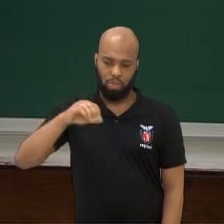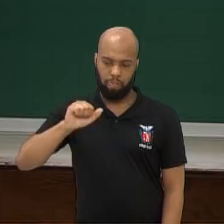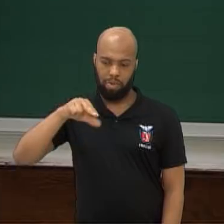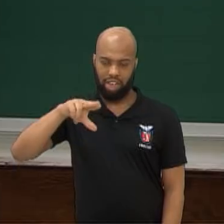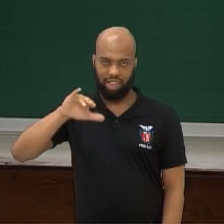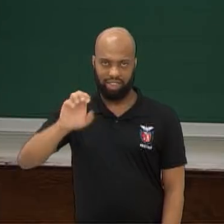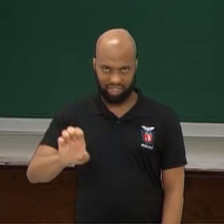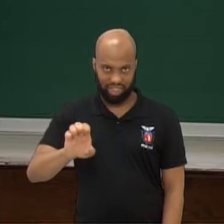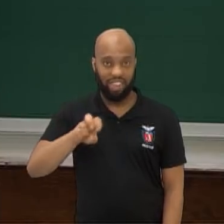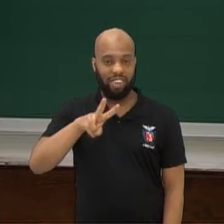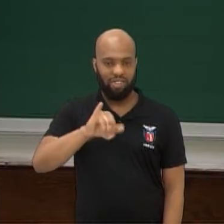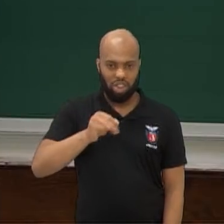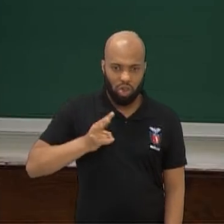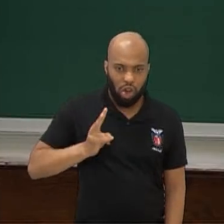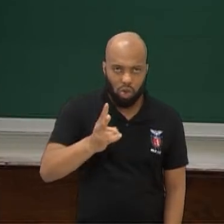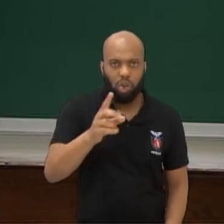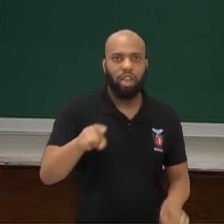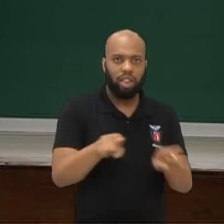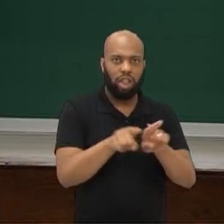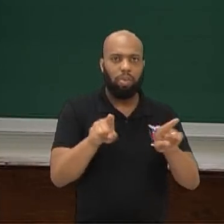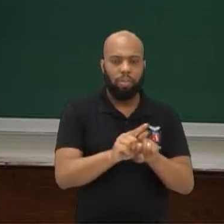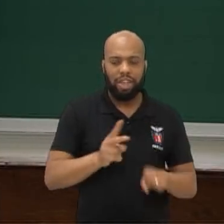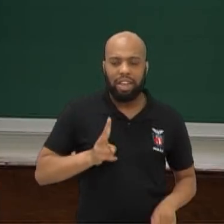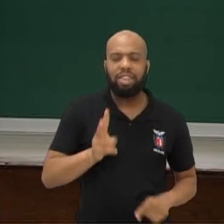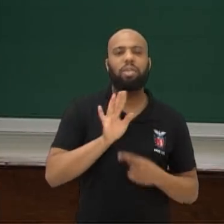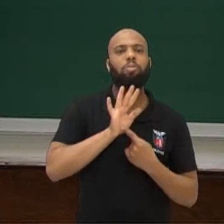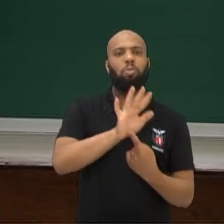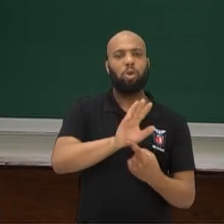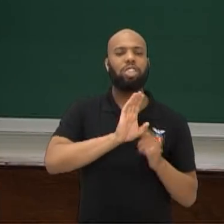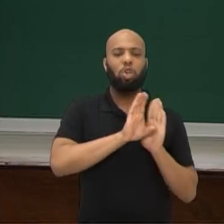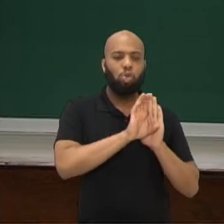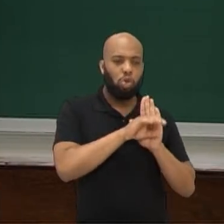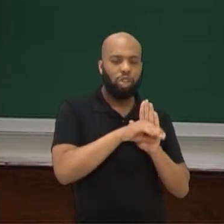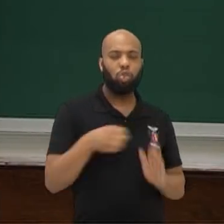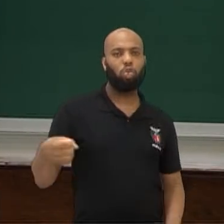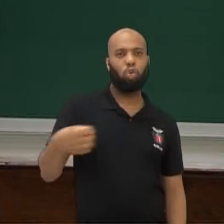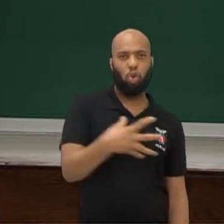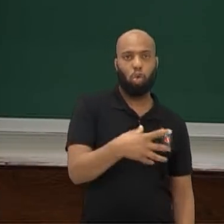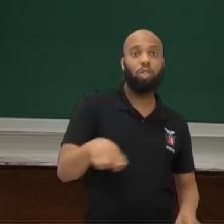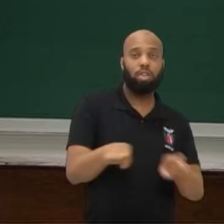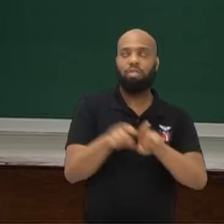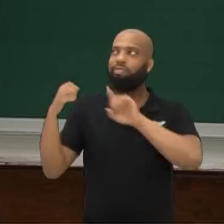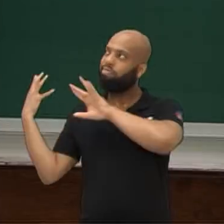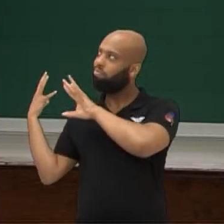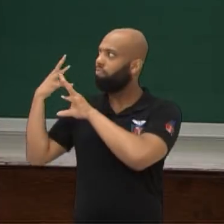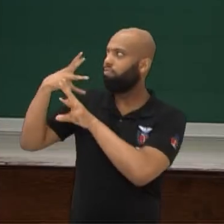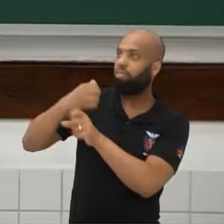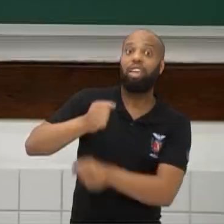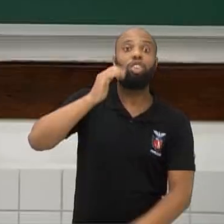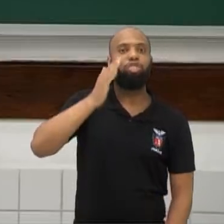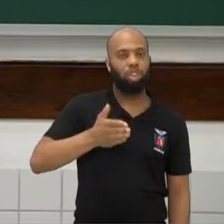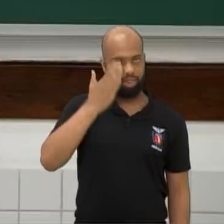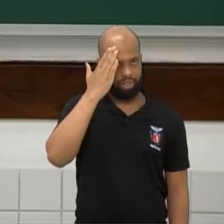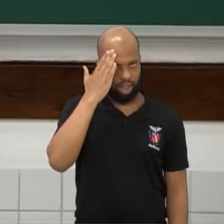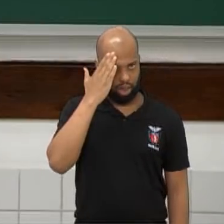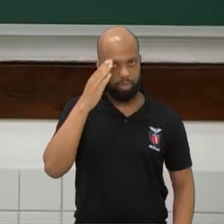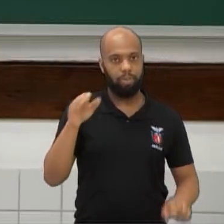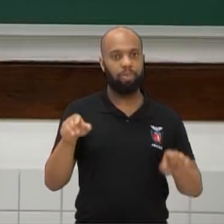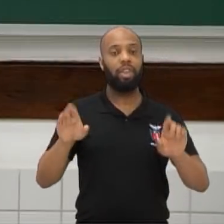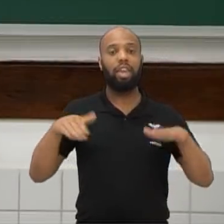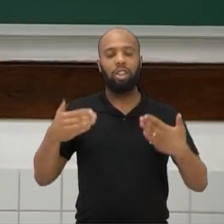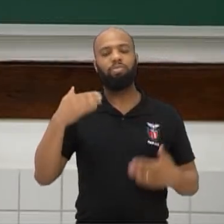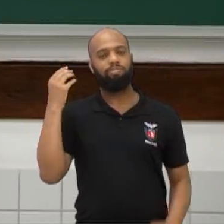vai aprofundar, vamos sempre trazer conceitos novos e revisar aquilo que já sabemos. Então, sempre interessante vocês